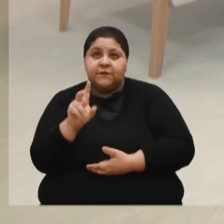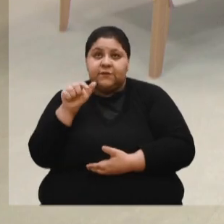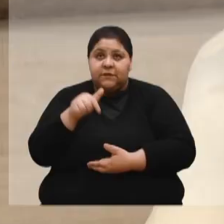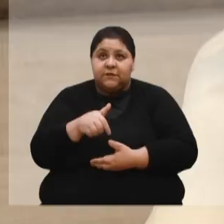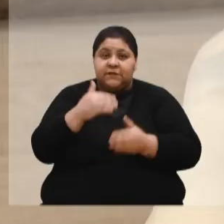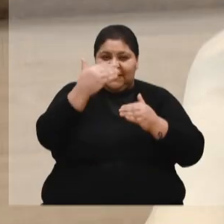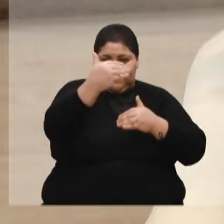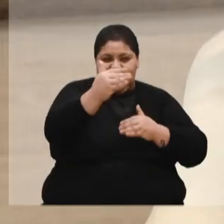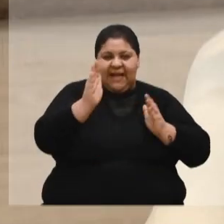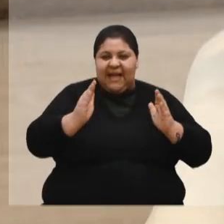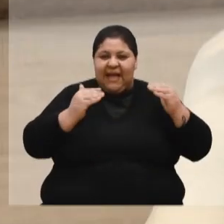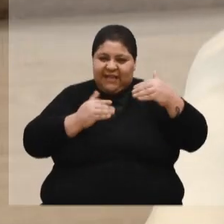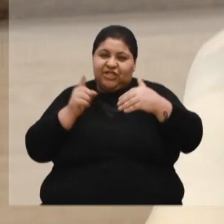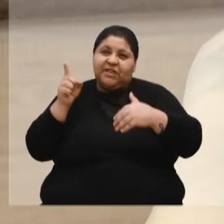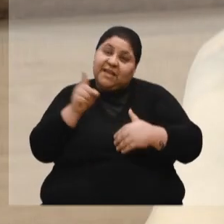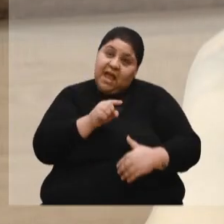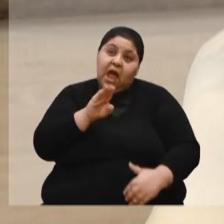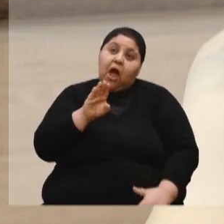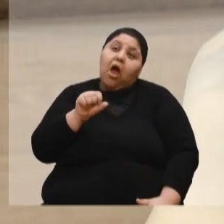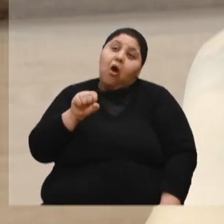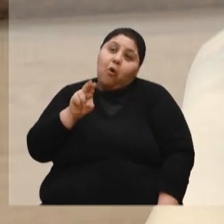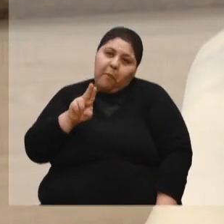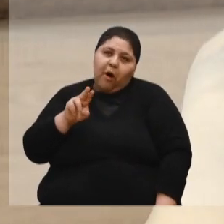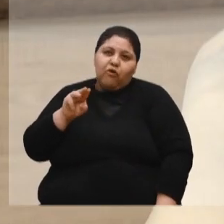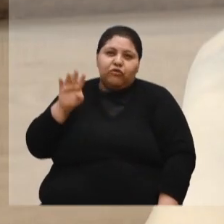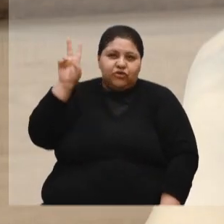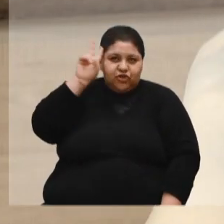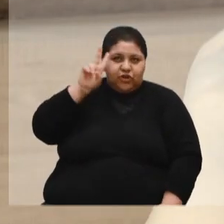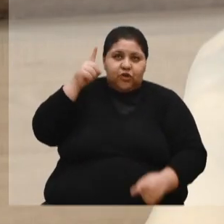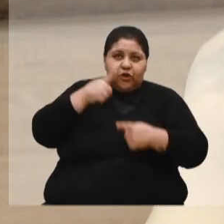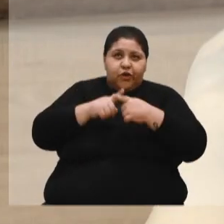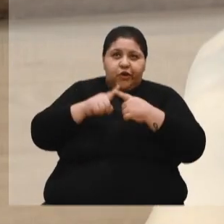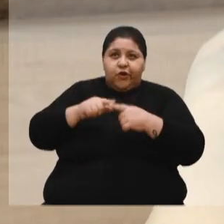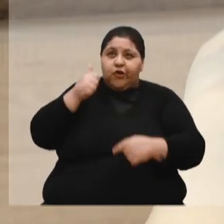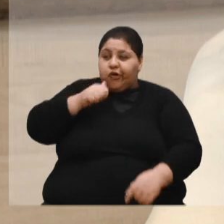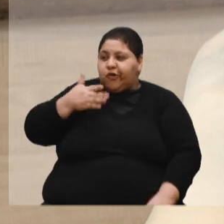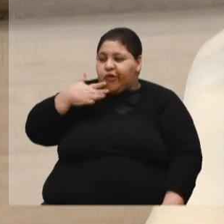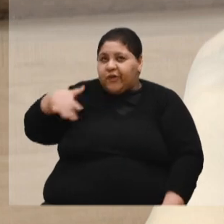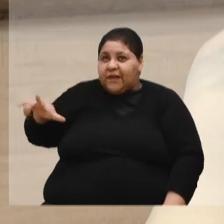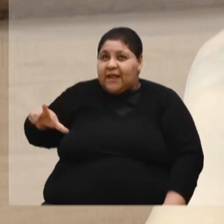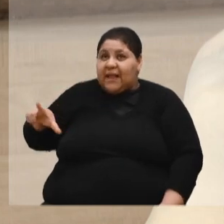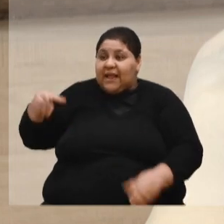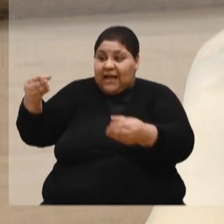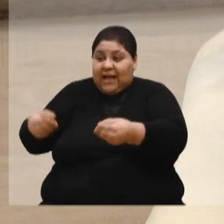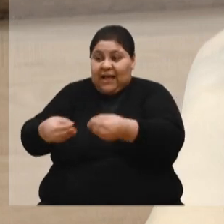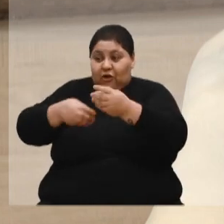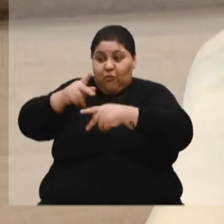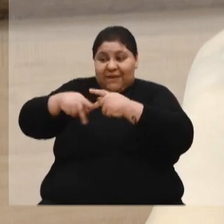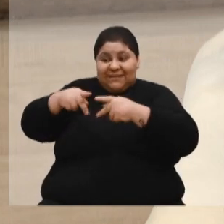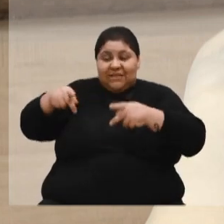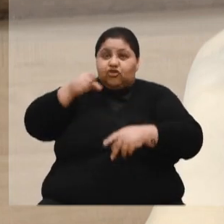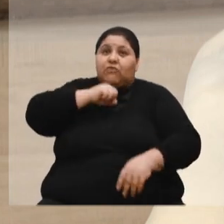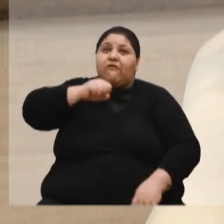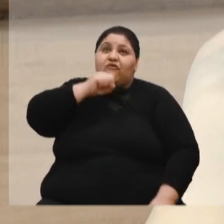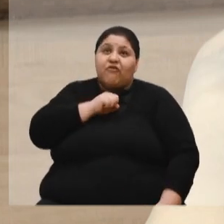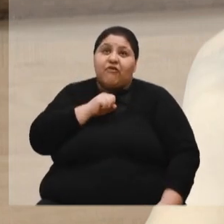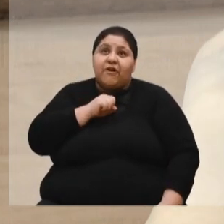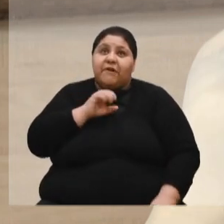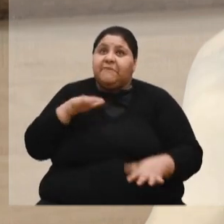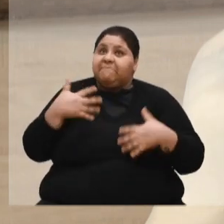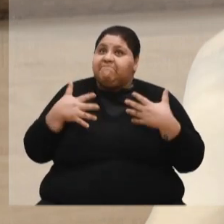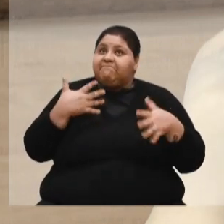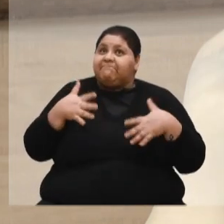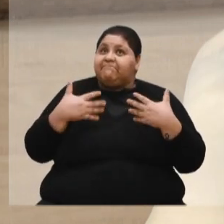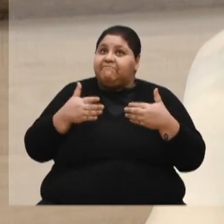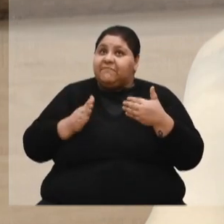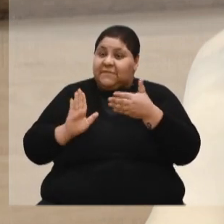nesta caixa, que é um baú também, de certa forma, de lembranças, né, porque a menina dessa história, ela ganha um presente do avô. Um presente